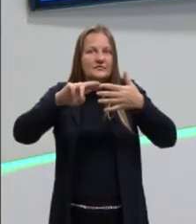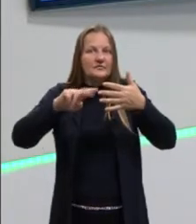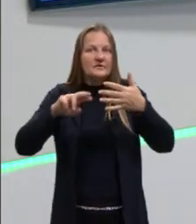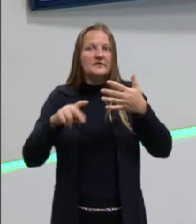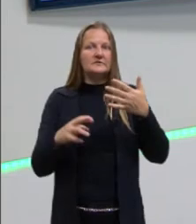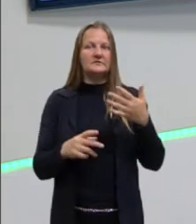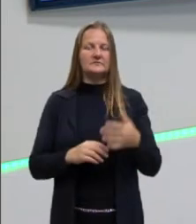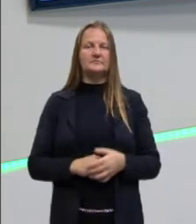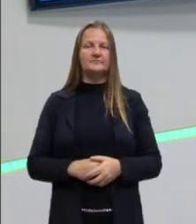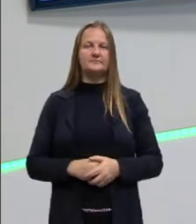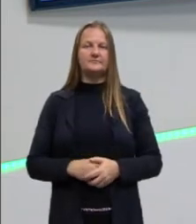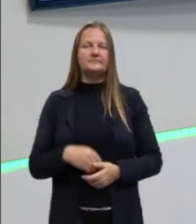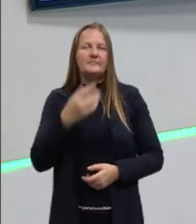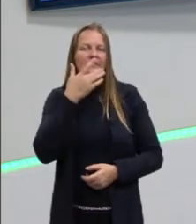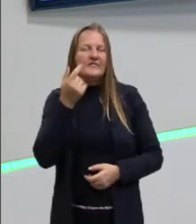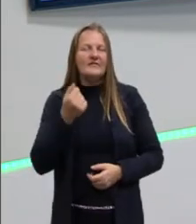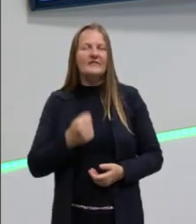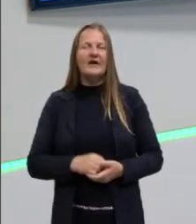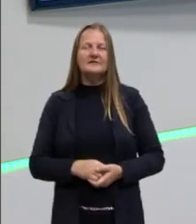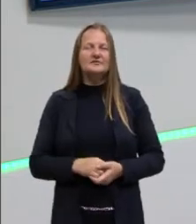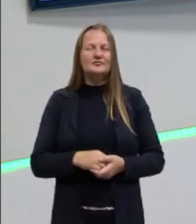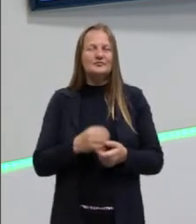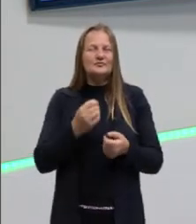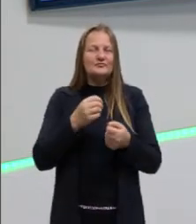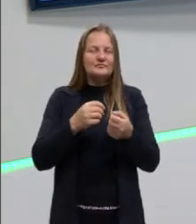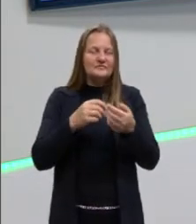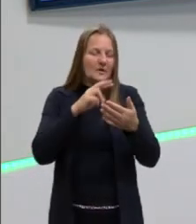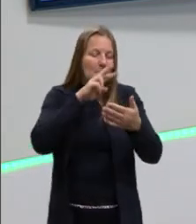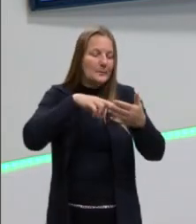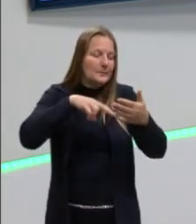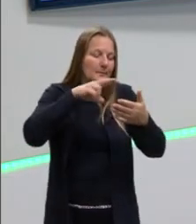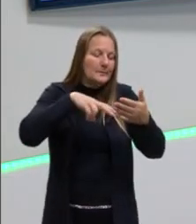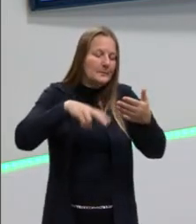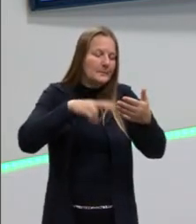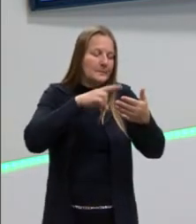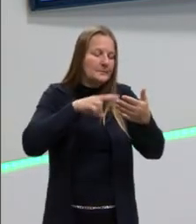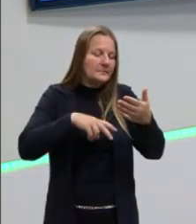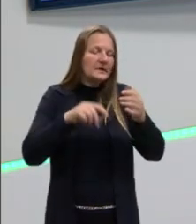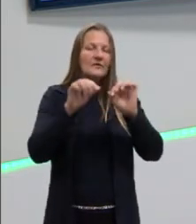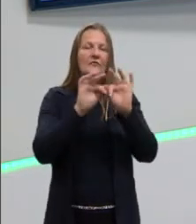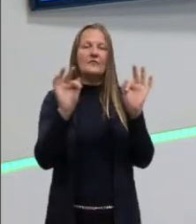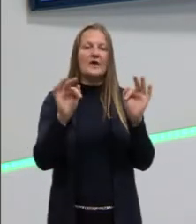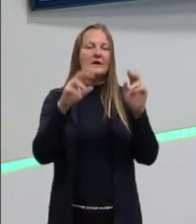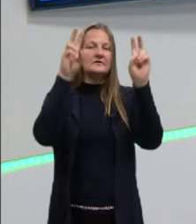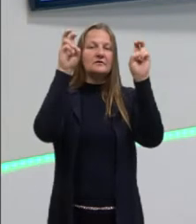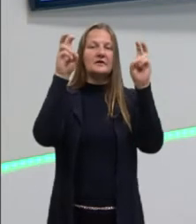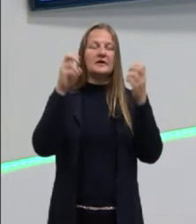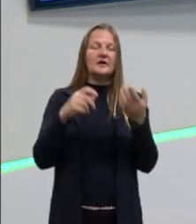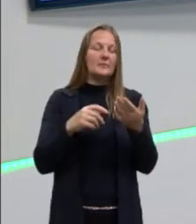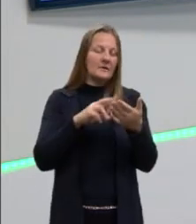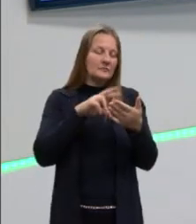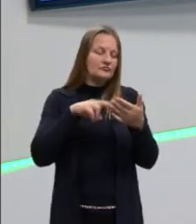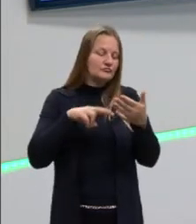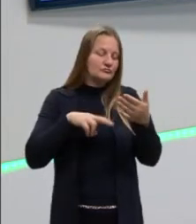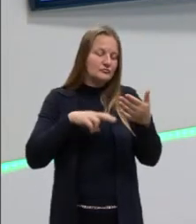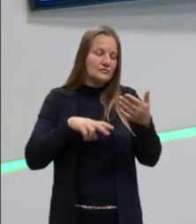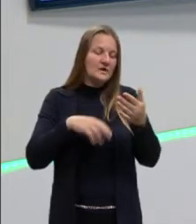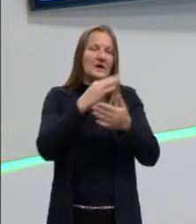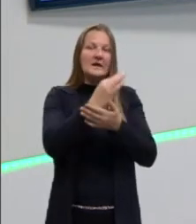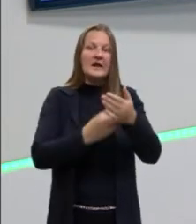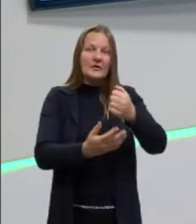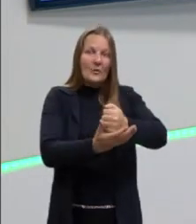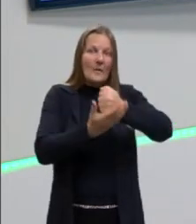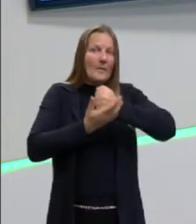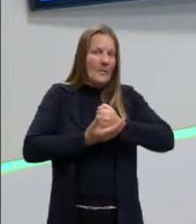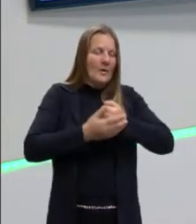porque é muito fácil a gente chegar interpretar a frase do tema interpretar os textos